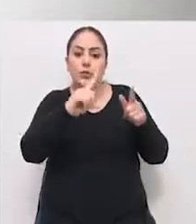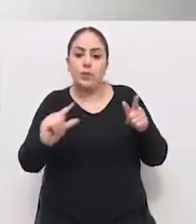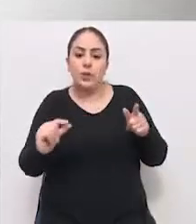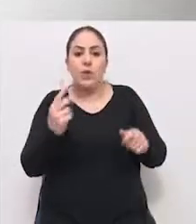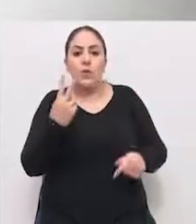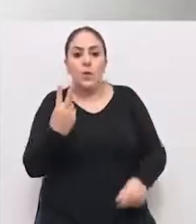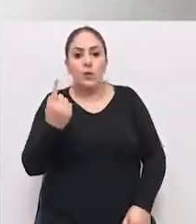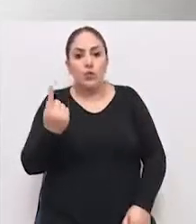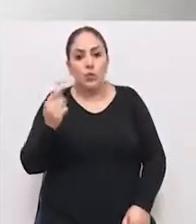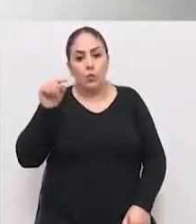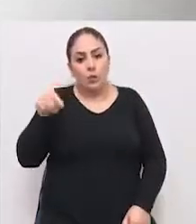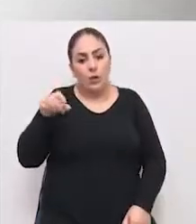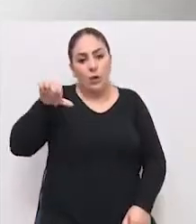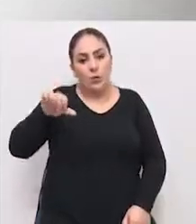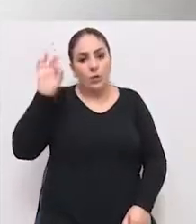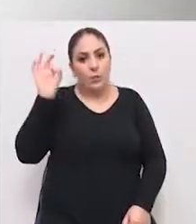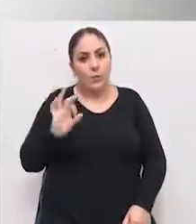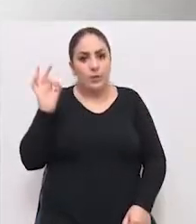uma queda de